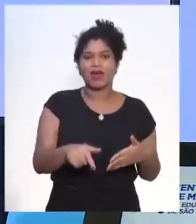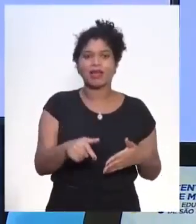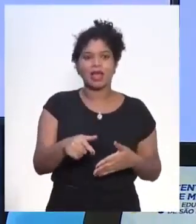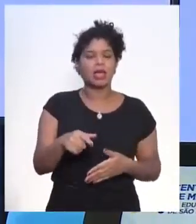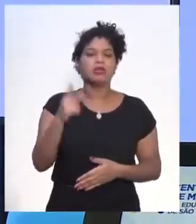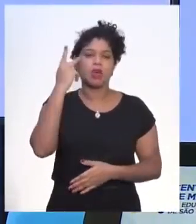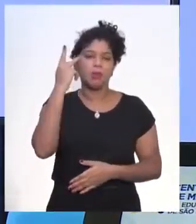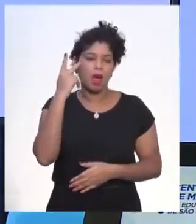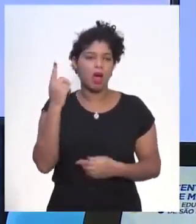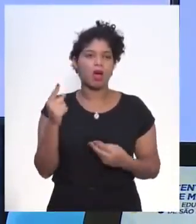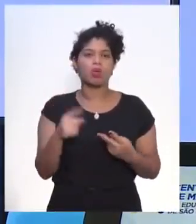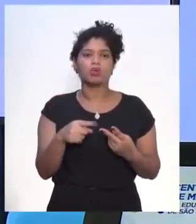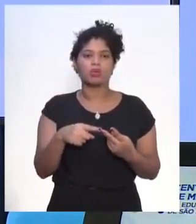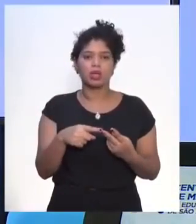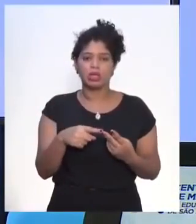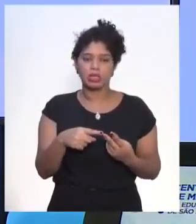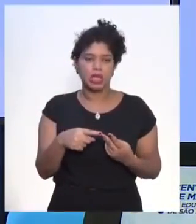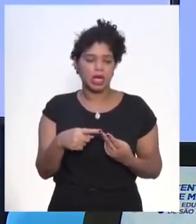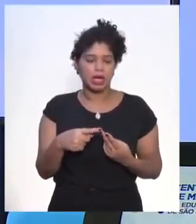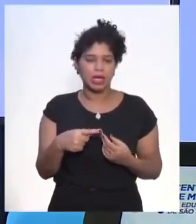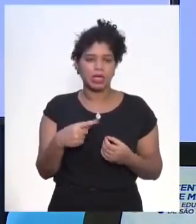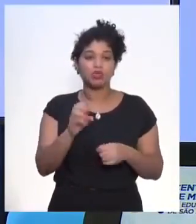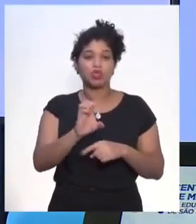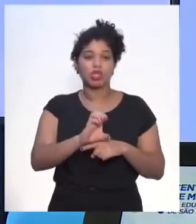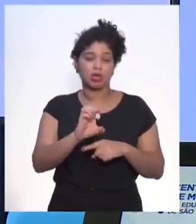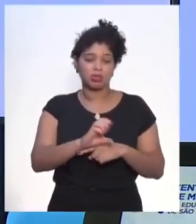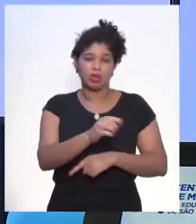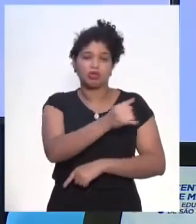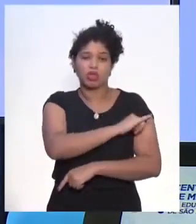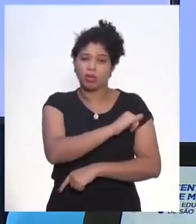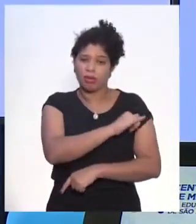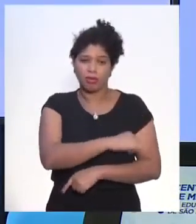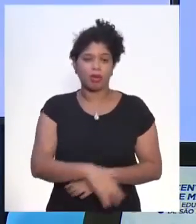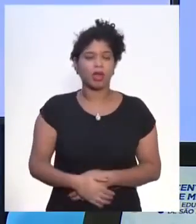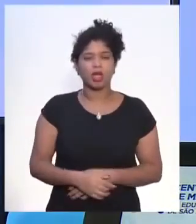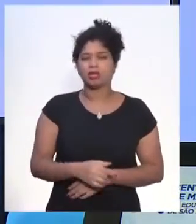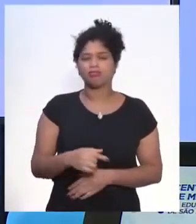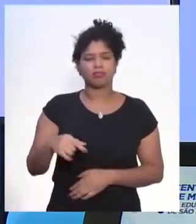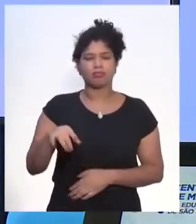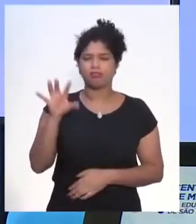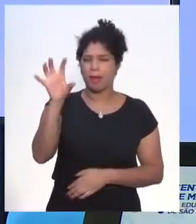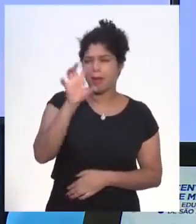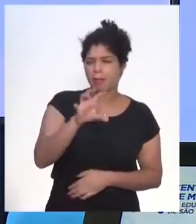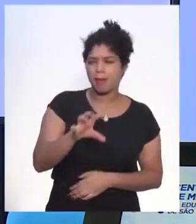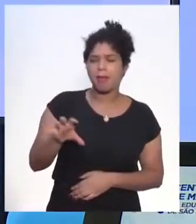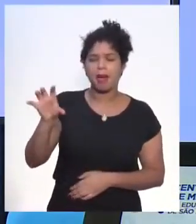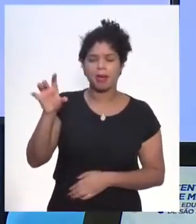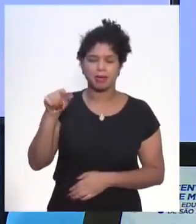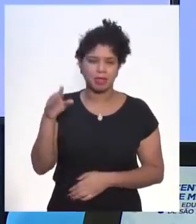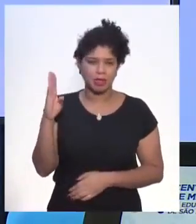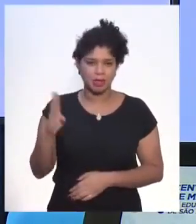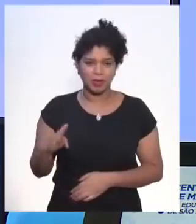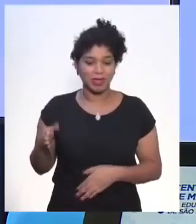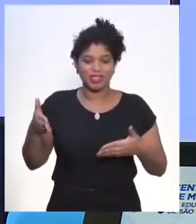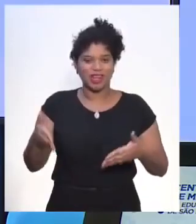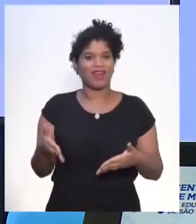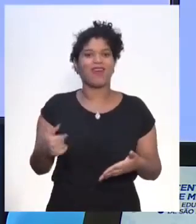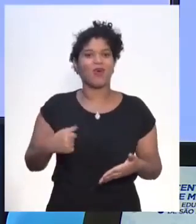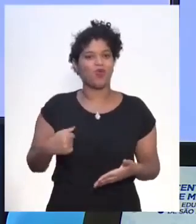e outras capitais, tá? Então, o movimento hip hop, ele tem também suas características. O grafite é justamente,